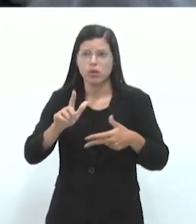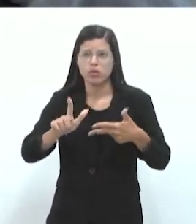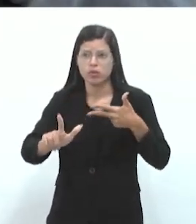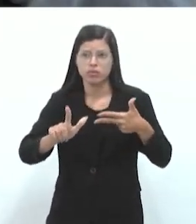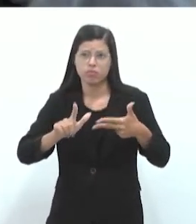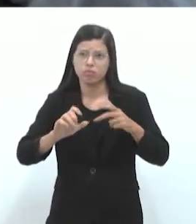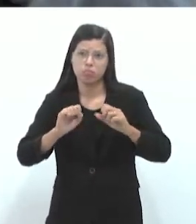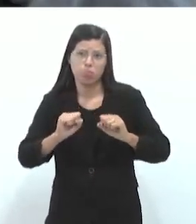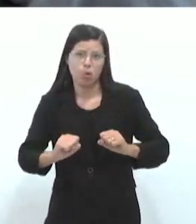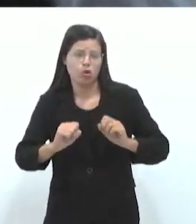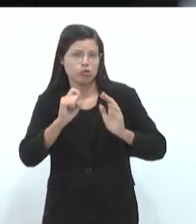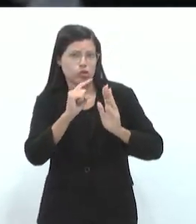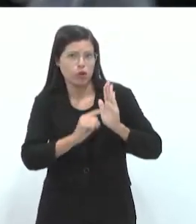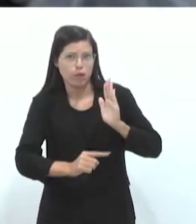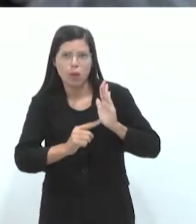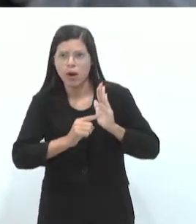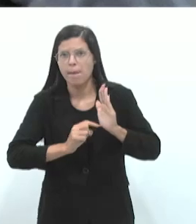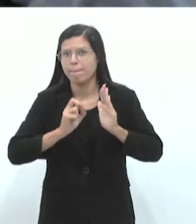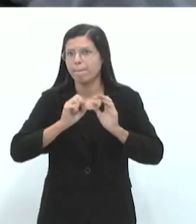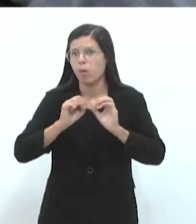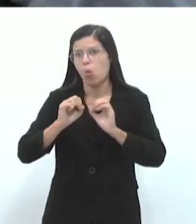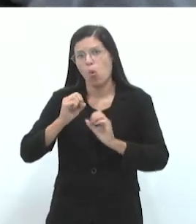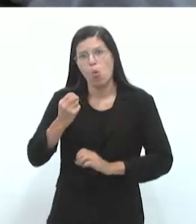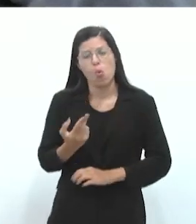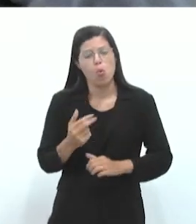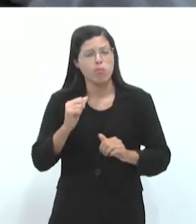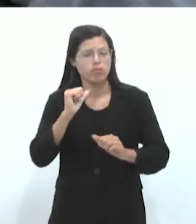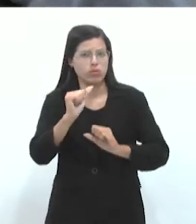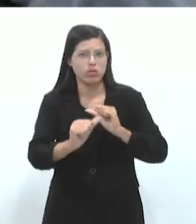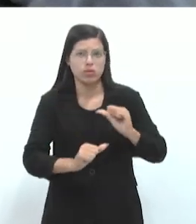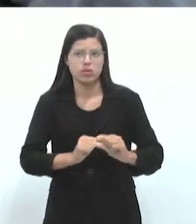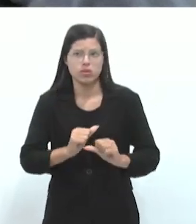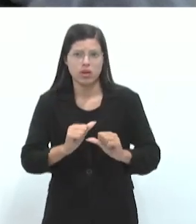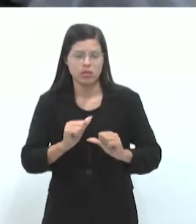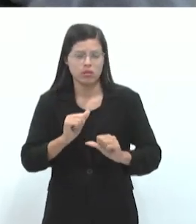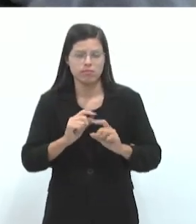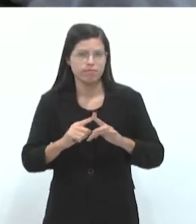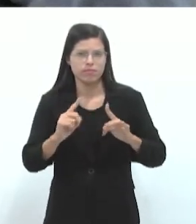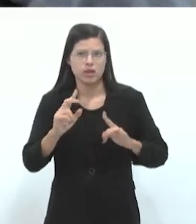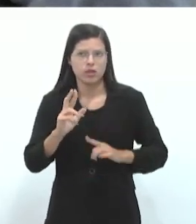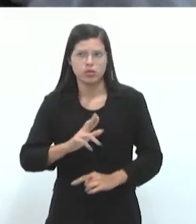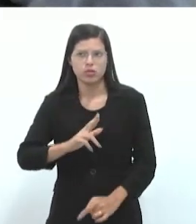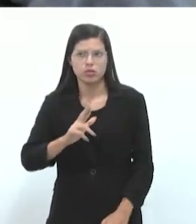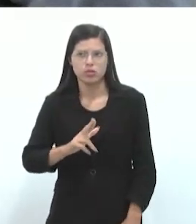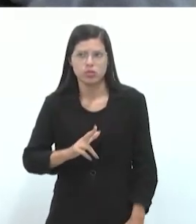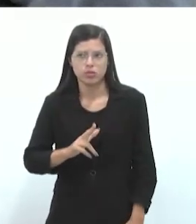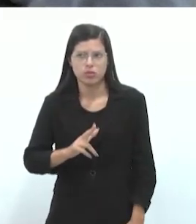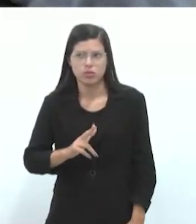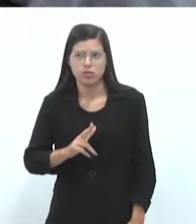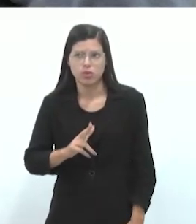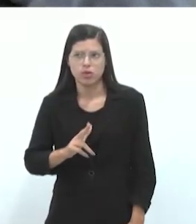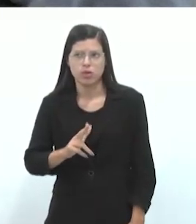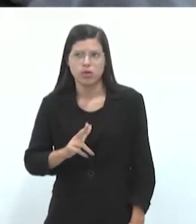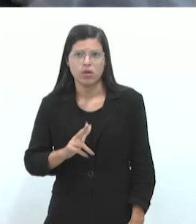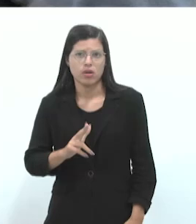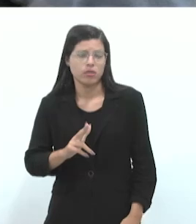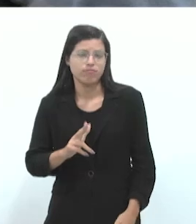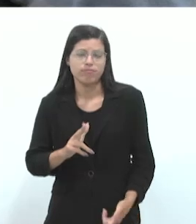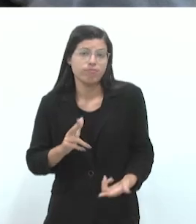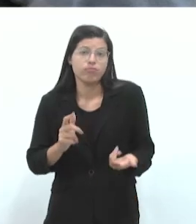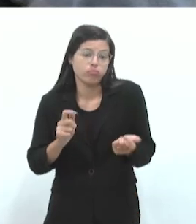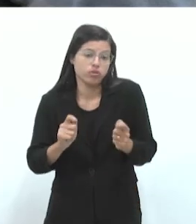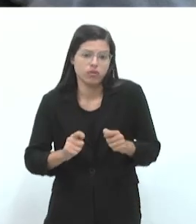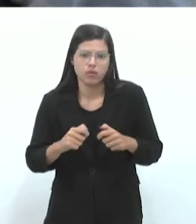pode revogar, pode alterar, né? Mas não é... Quebra a harmonia, qualquer conceito de harmonia. É harmonia, não é